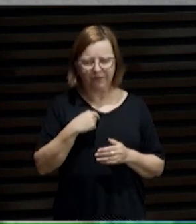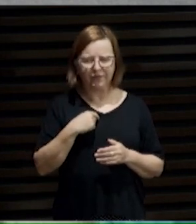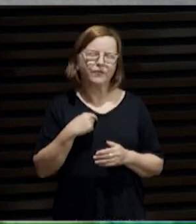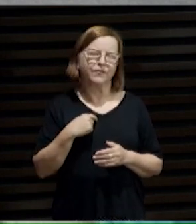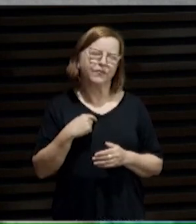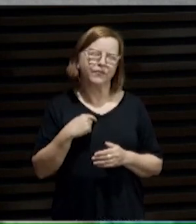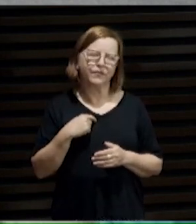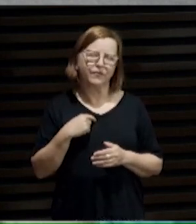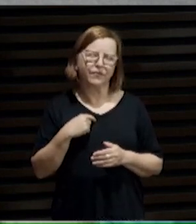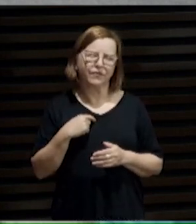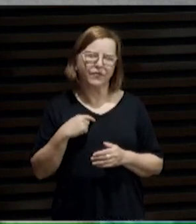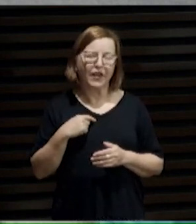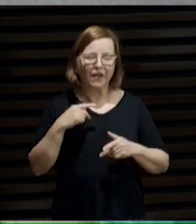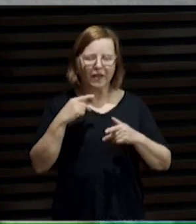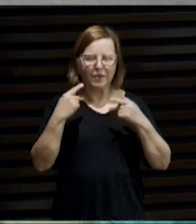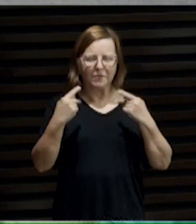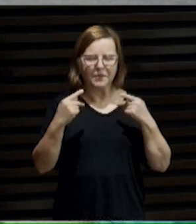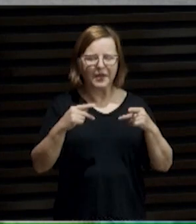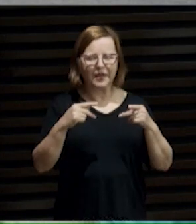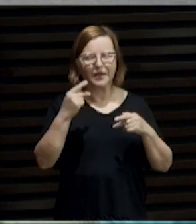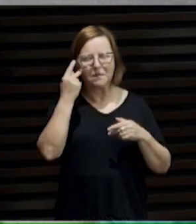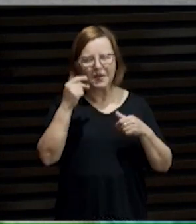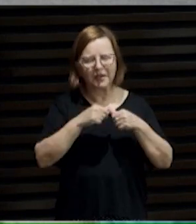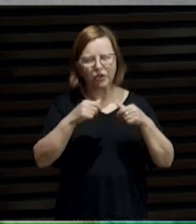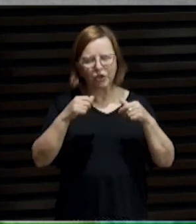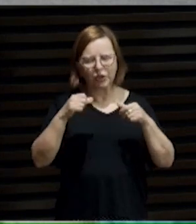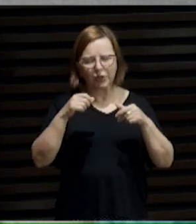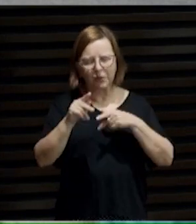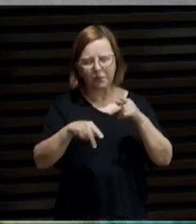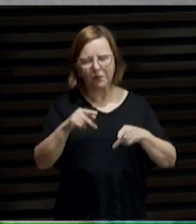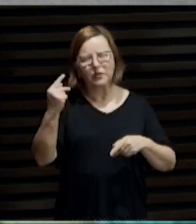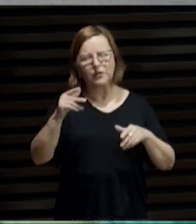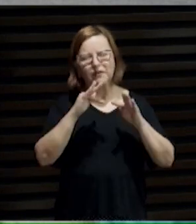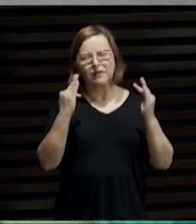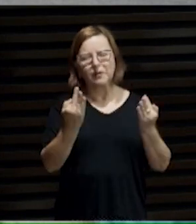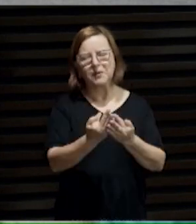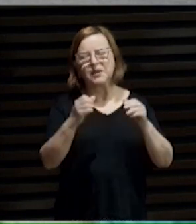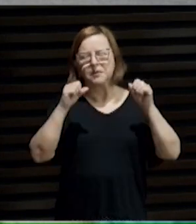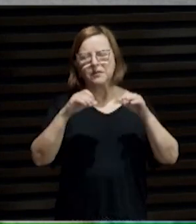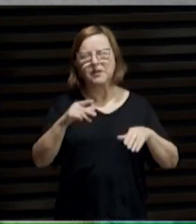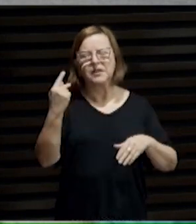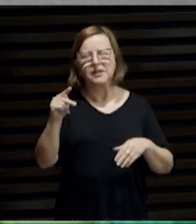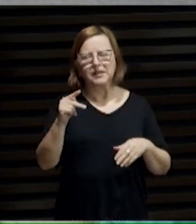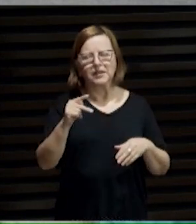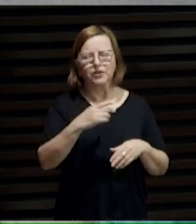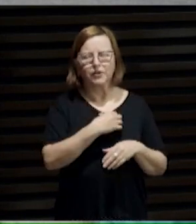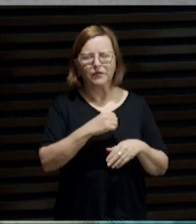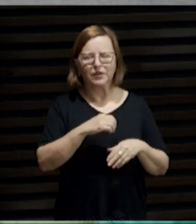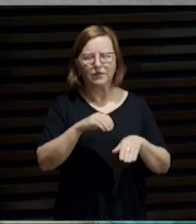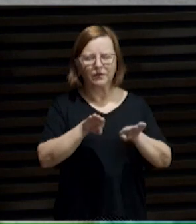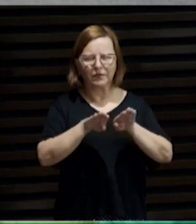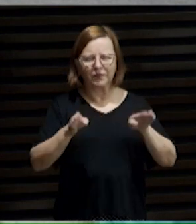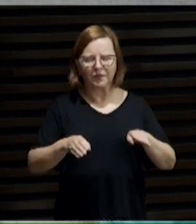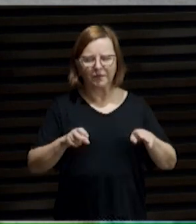povo, para que as suas famílias sejam abençoadas, os seus filhos ao redor da mesa sejam como